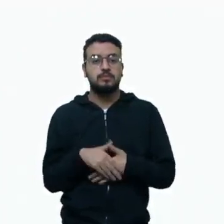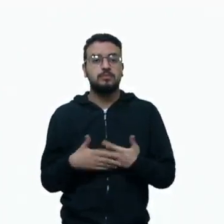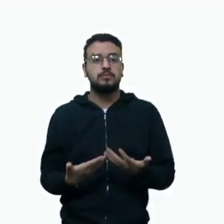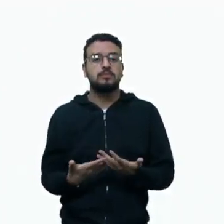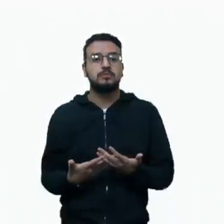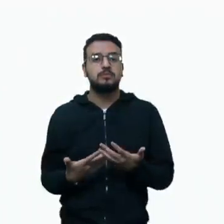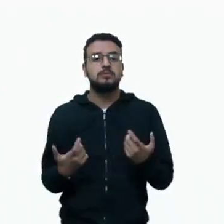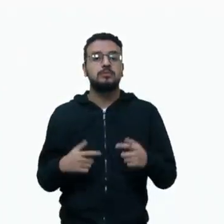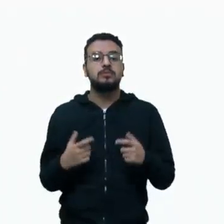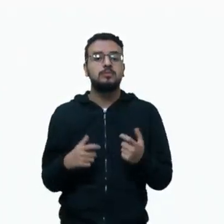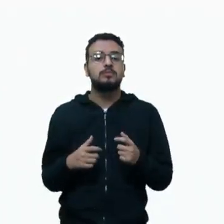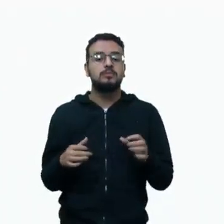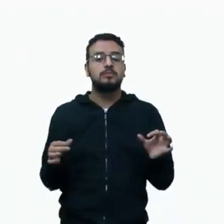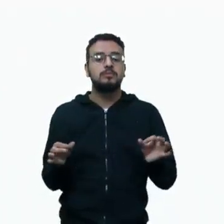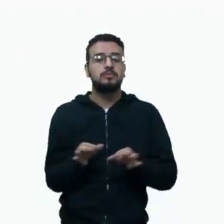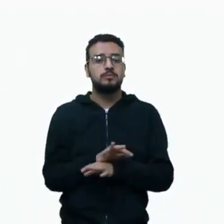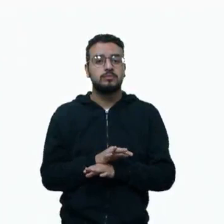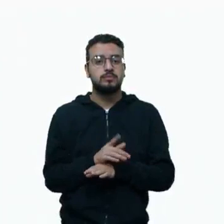vai terminar?